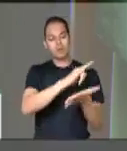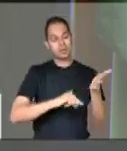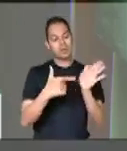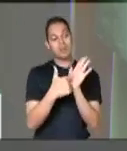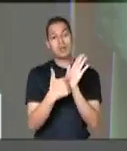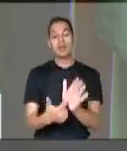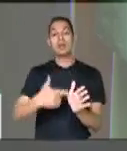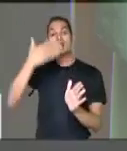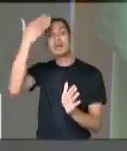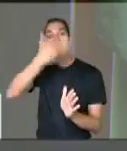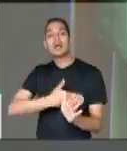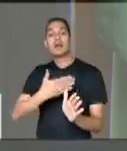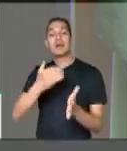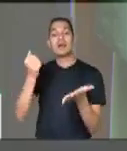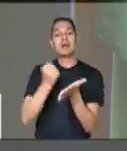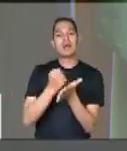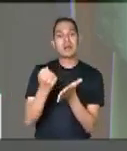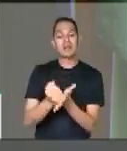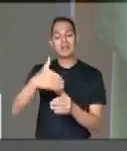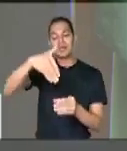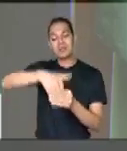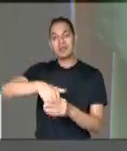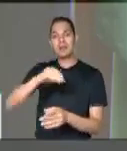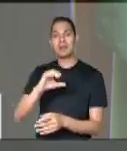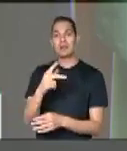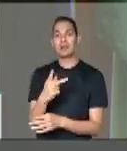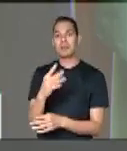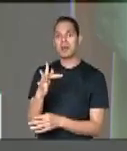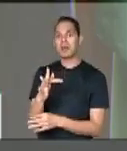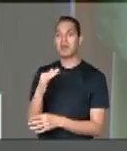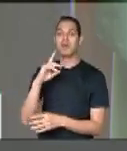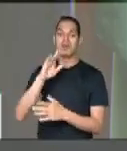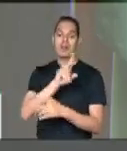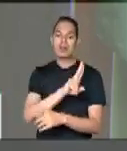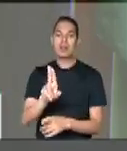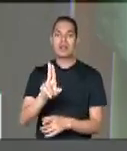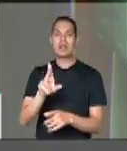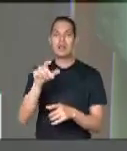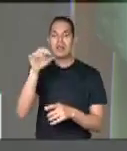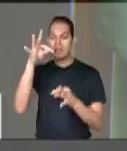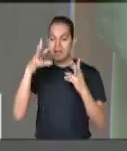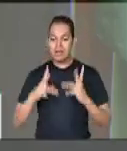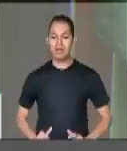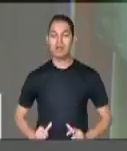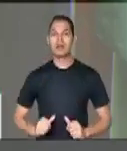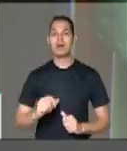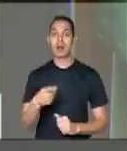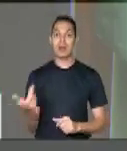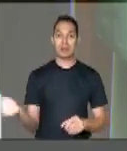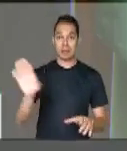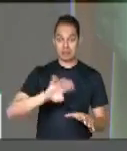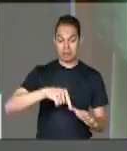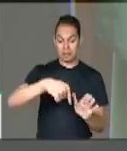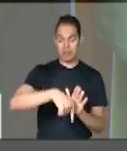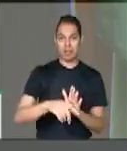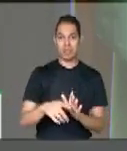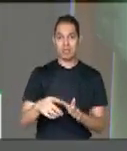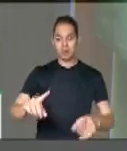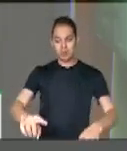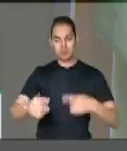quitação eleitoral, que o seu CPF não tem dito. E olhe que até aqui eu nunca chamei ao debate a sua família, porque a